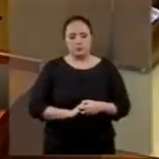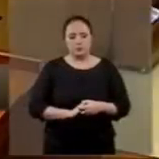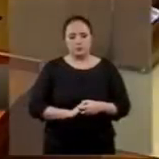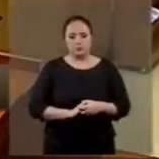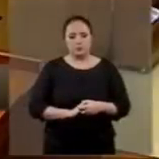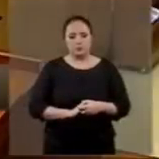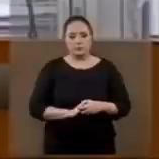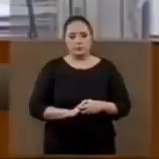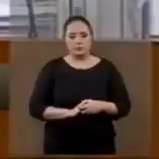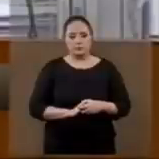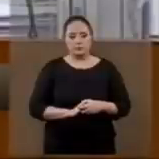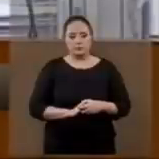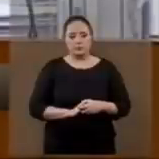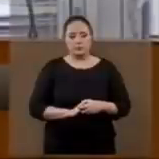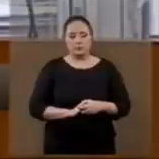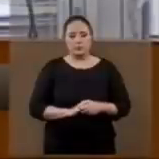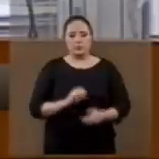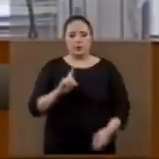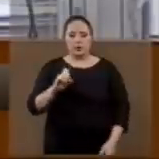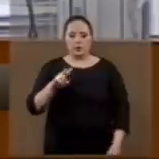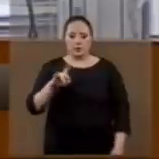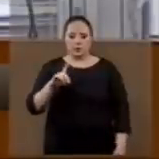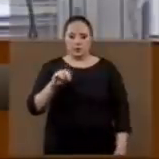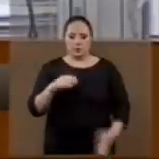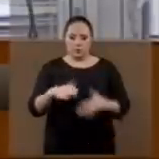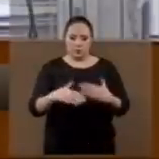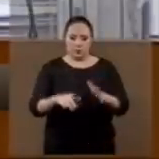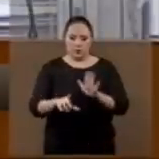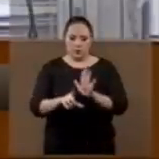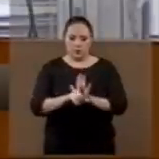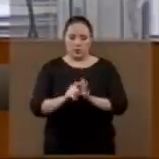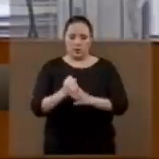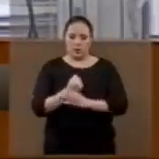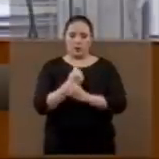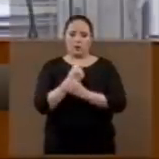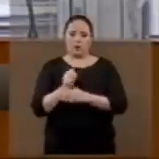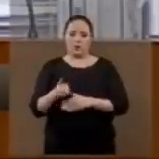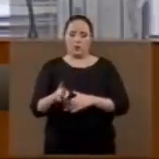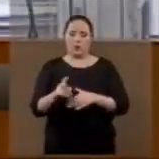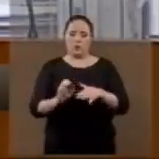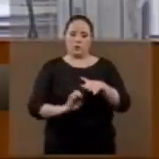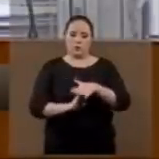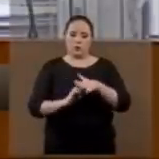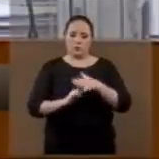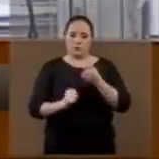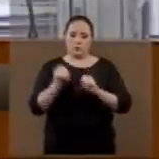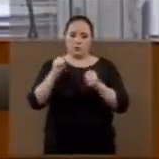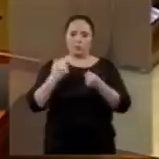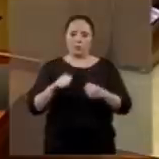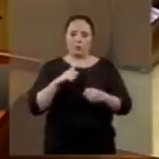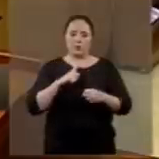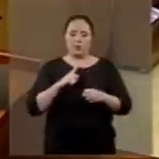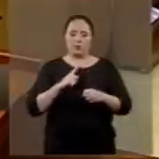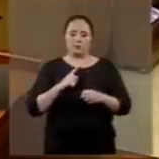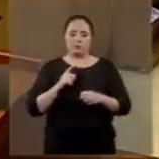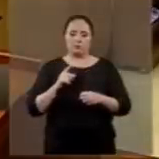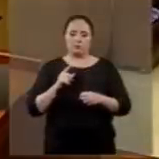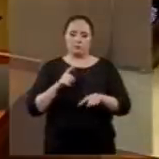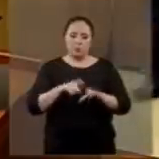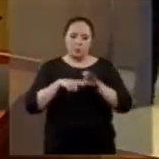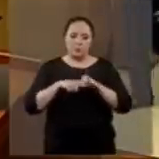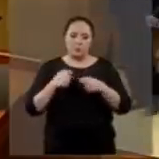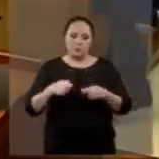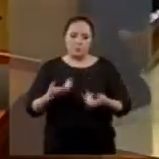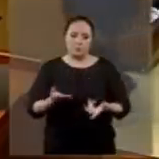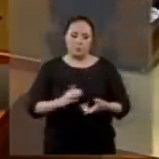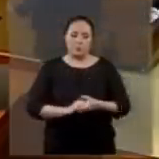Apenas dizer que, como todo devido processo legal é uma garantia para a continuidade da empresa, ela tem que ter efeito suspensivo. Que o decreto prevê